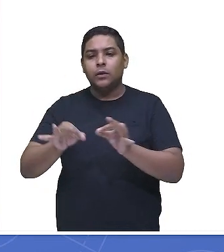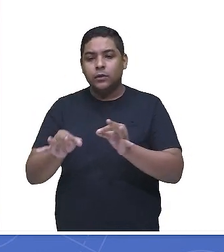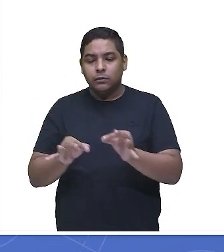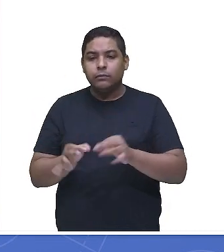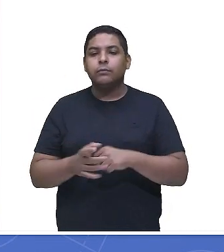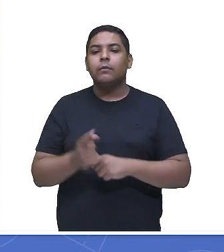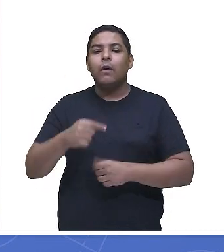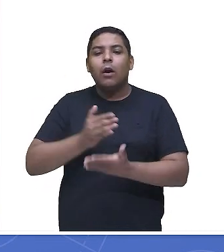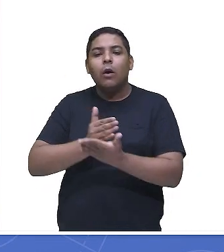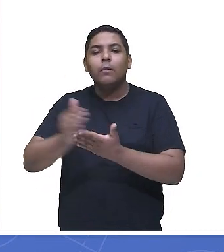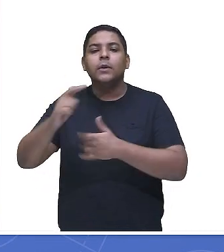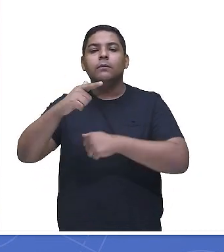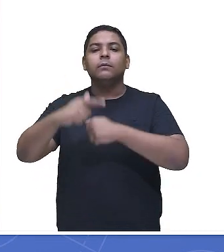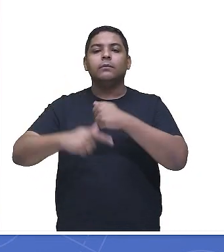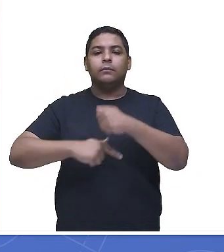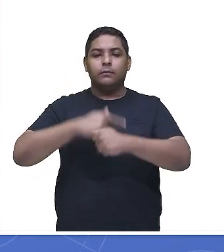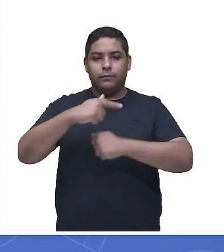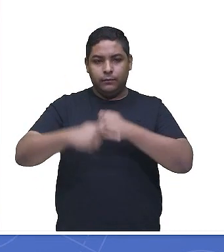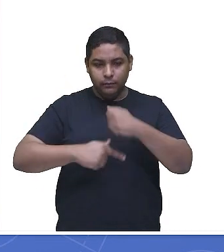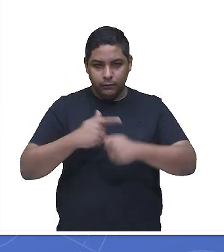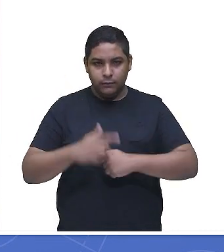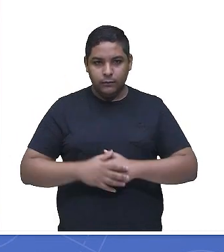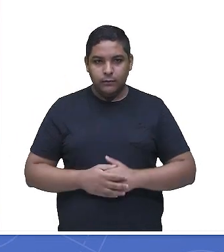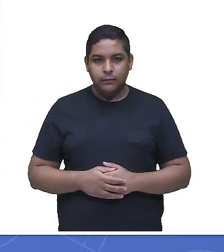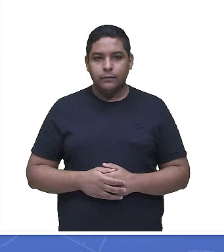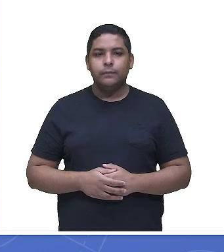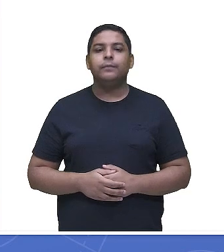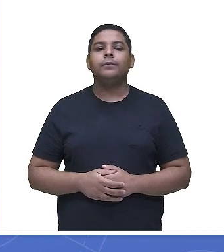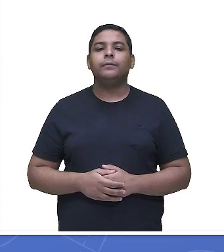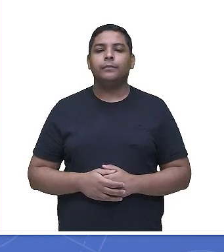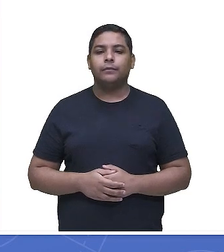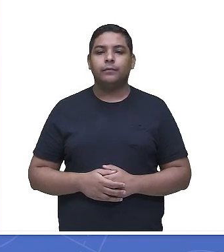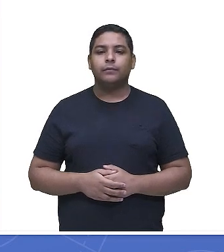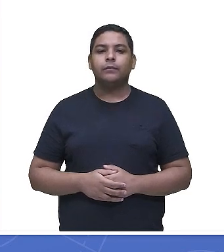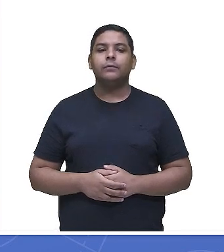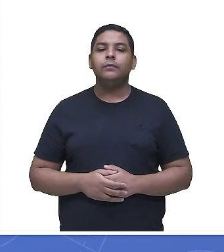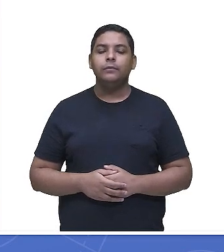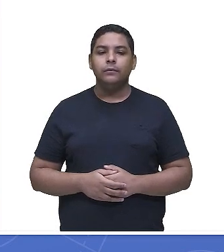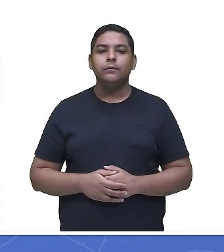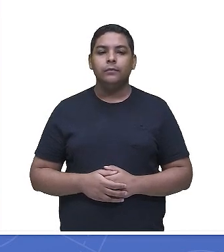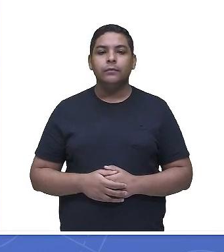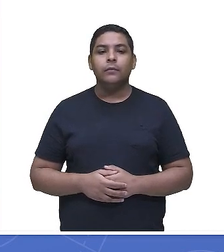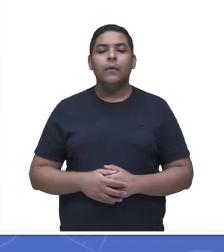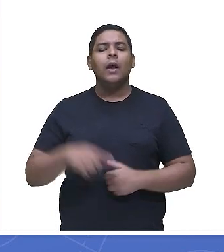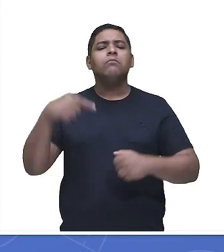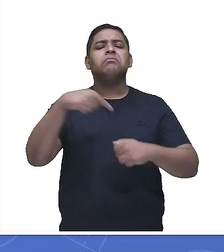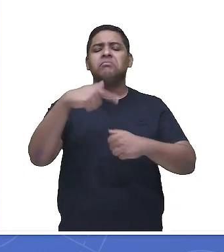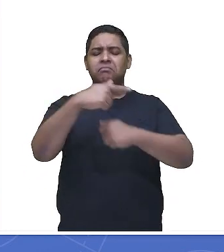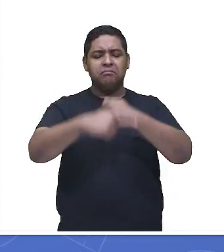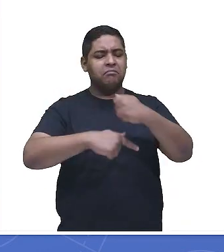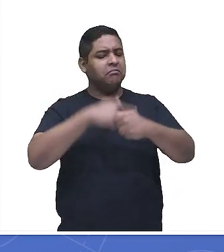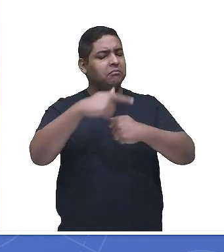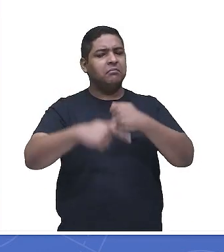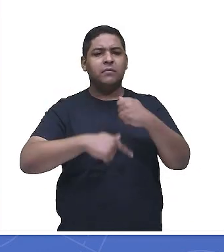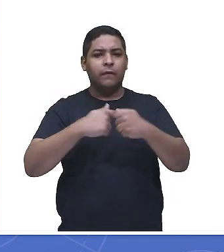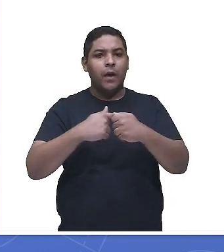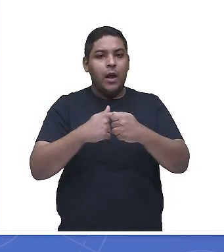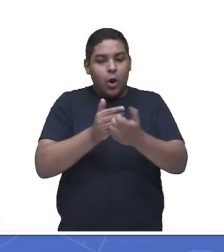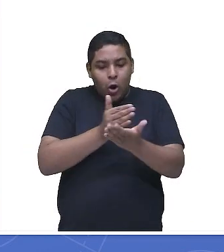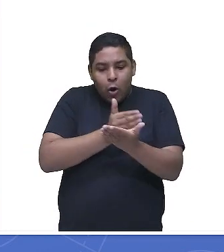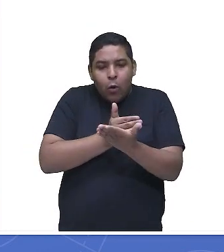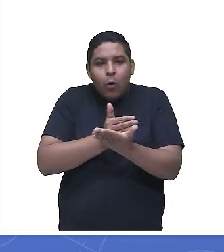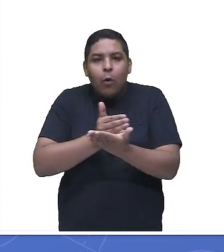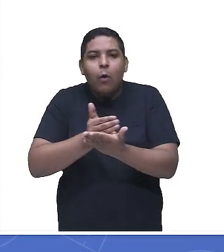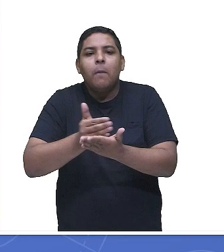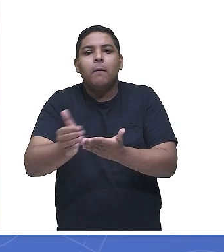começar pelo átomo, então? Muito bom. Gente, o átomo é a partícula que forma toda a matéria existente. Você aprendeu lá